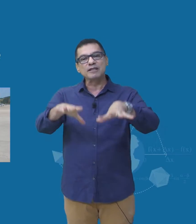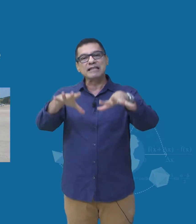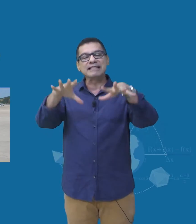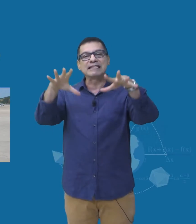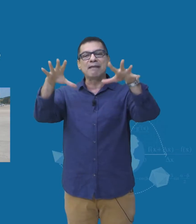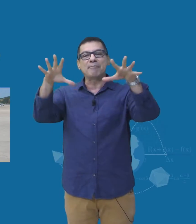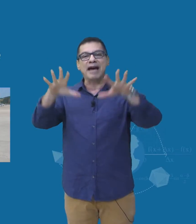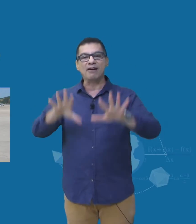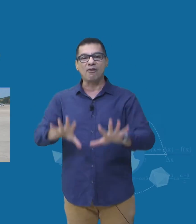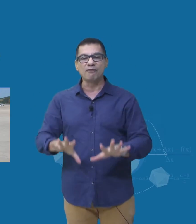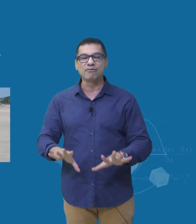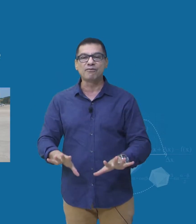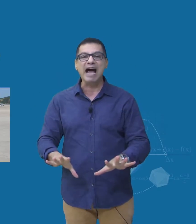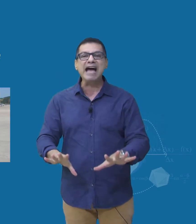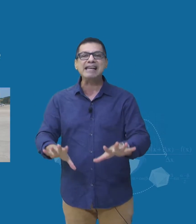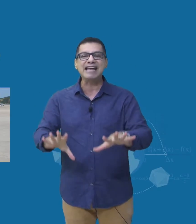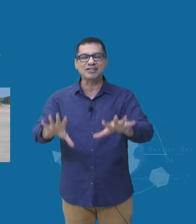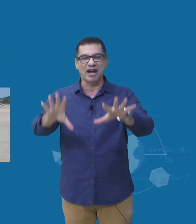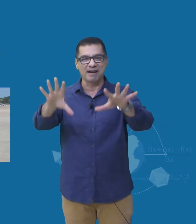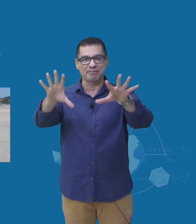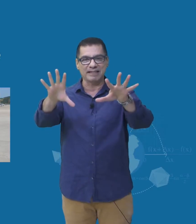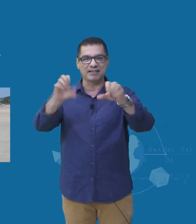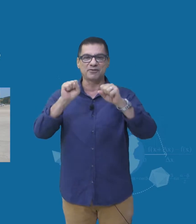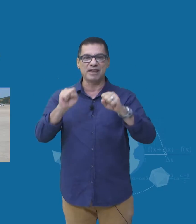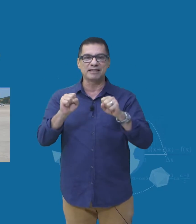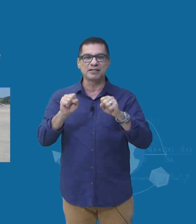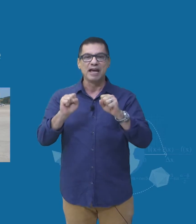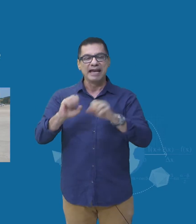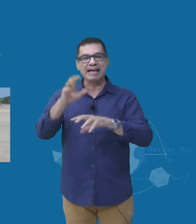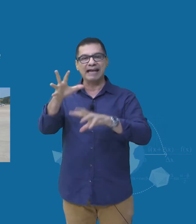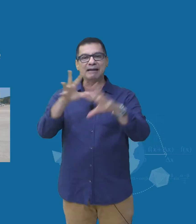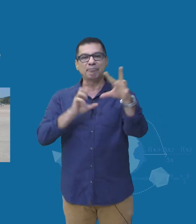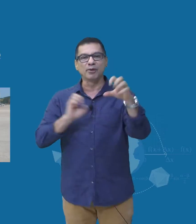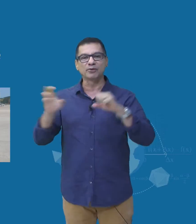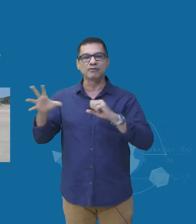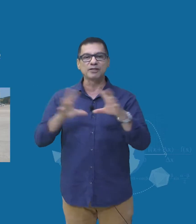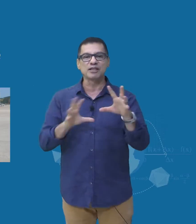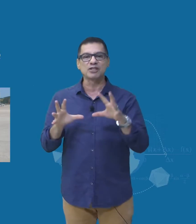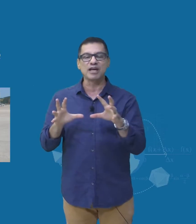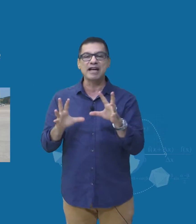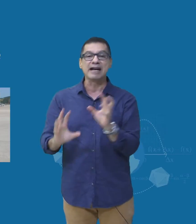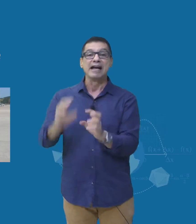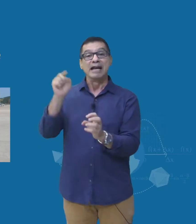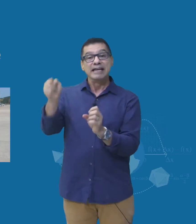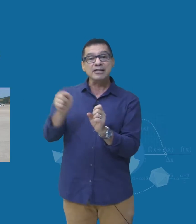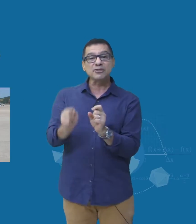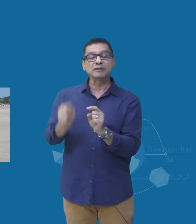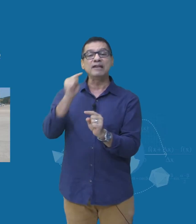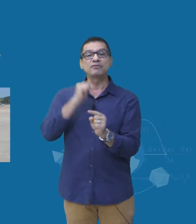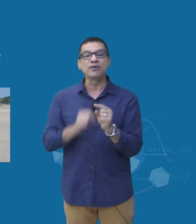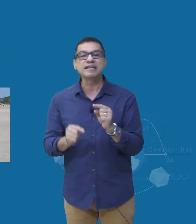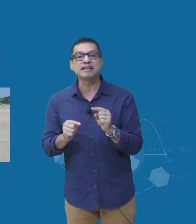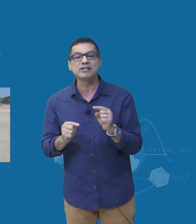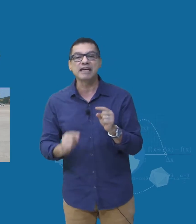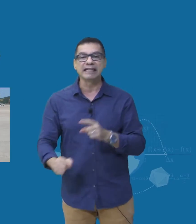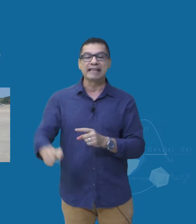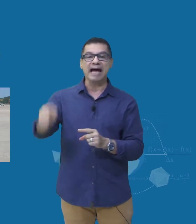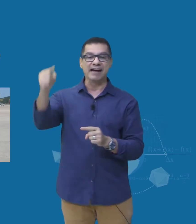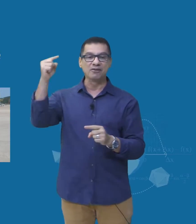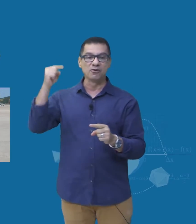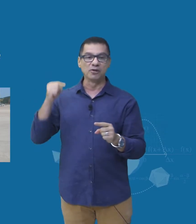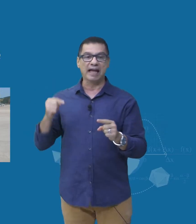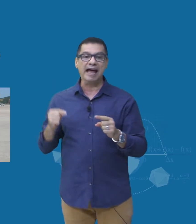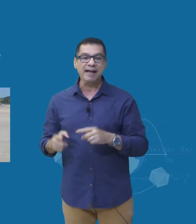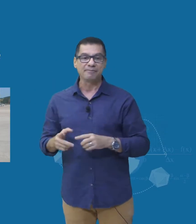que você se depara com várias rampas, às vezes, em cada porto que você chega. Isso tem influência de quê?